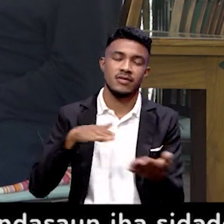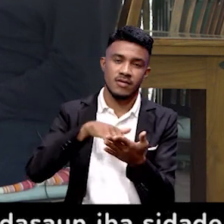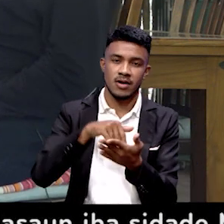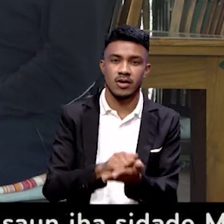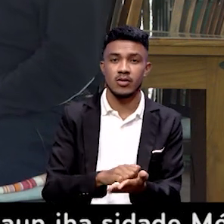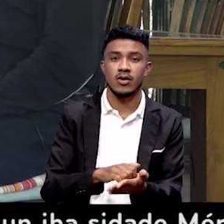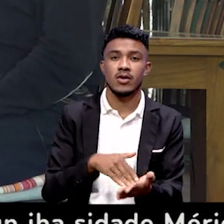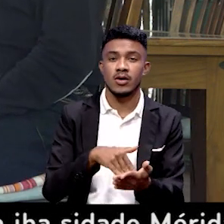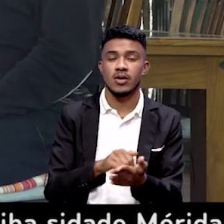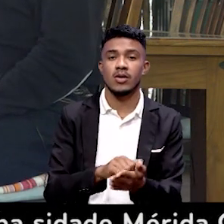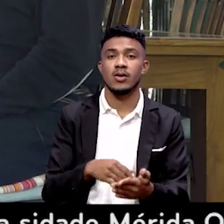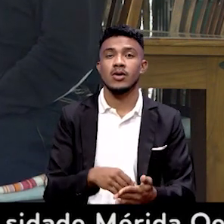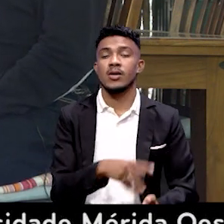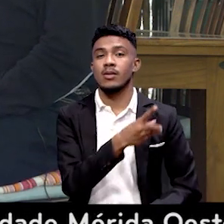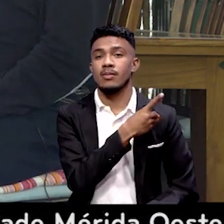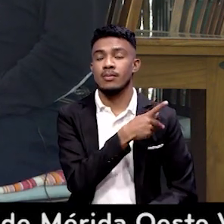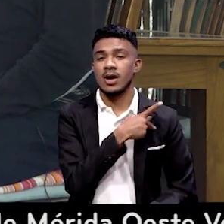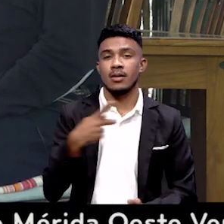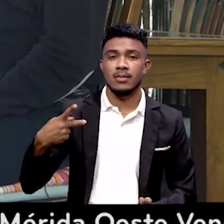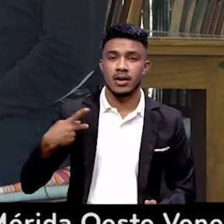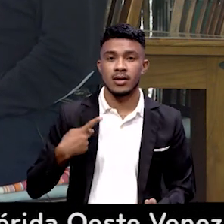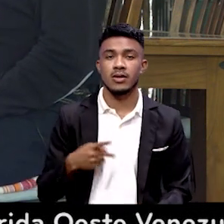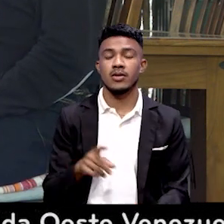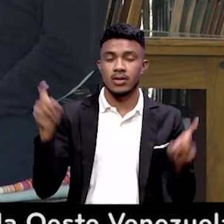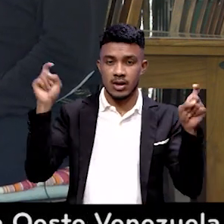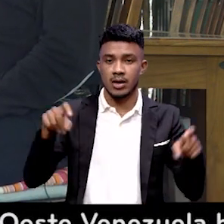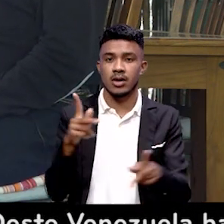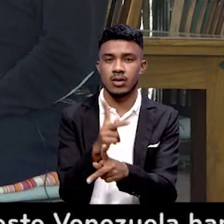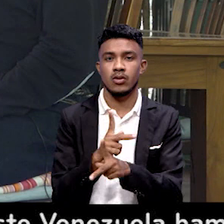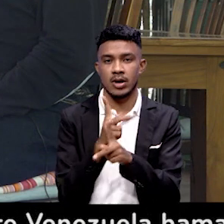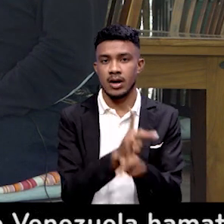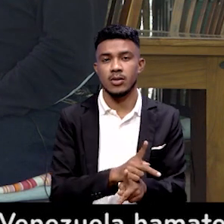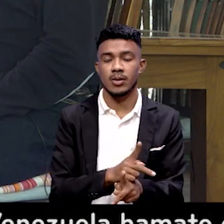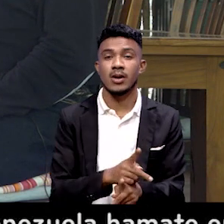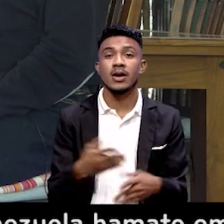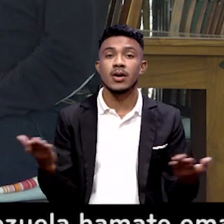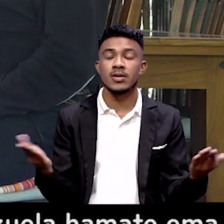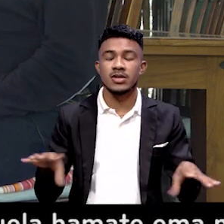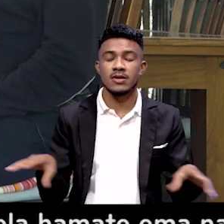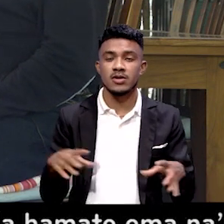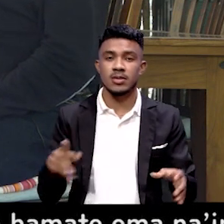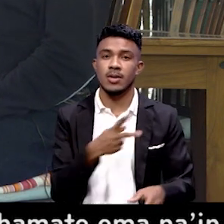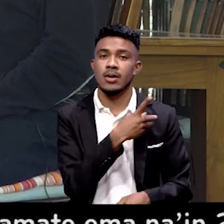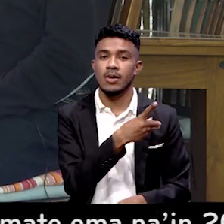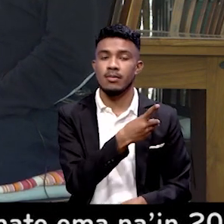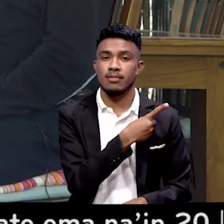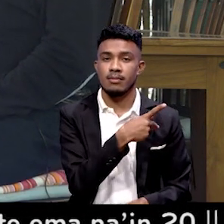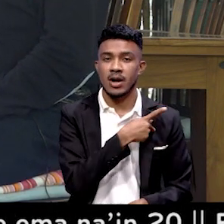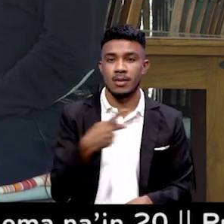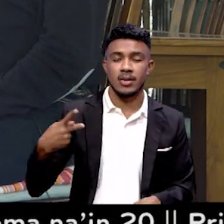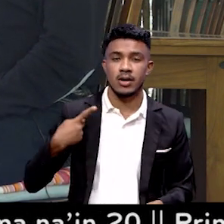parlamento tem que cuidado com boat também parlamento halo. Também há demais zona.